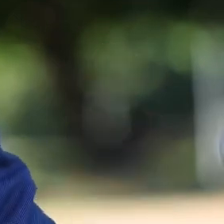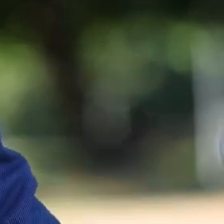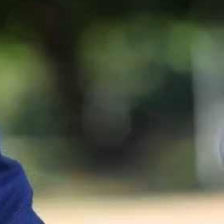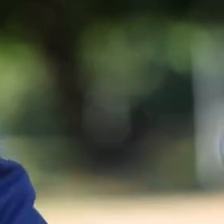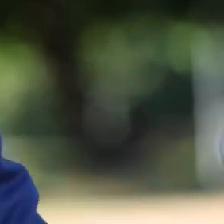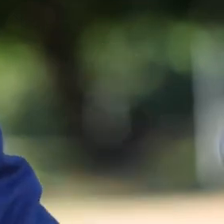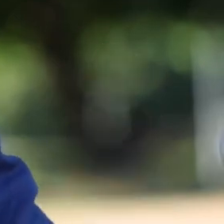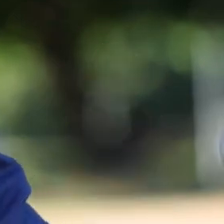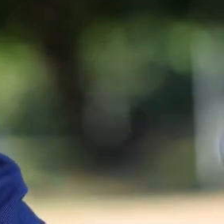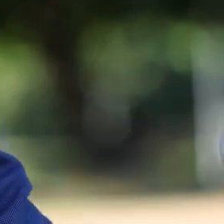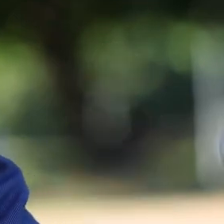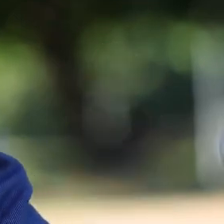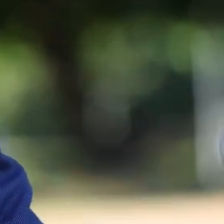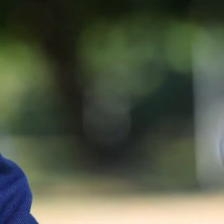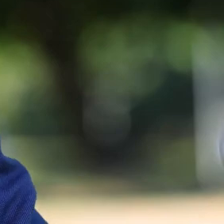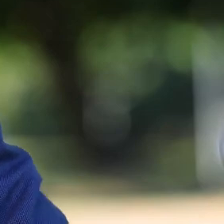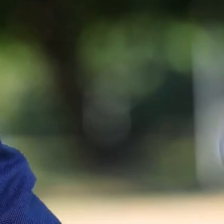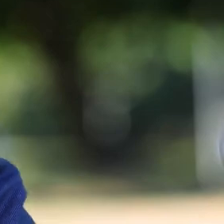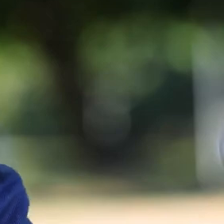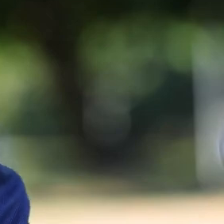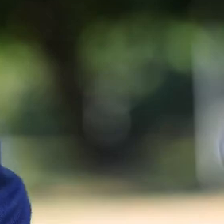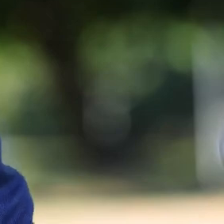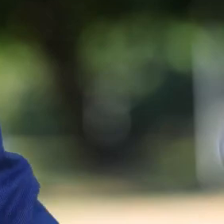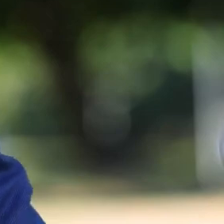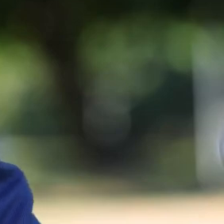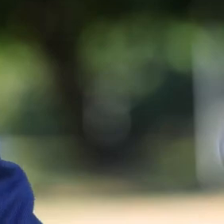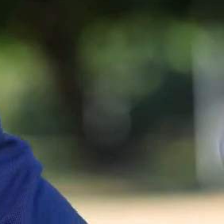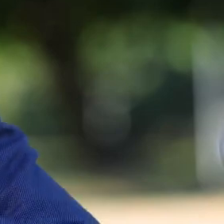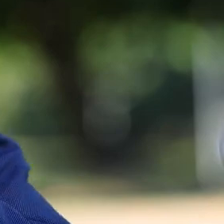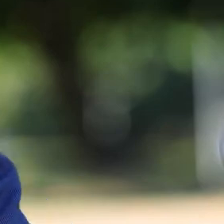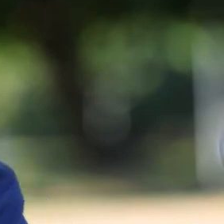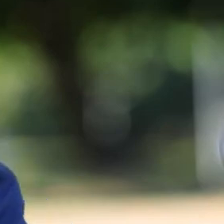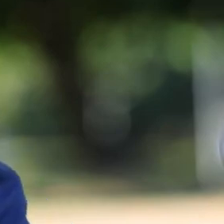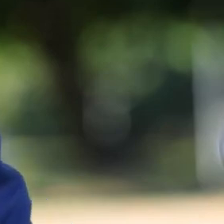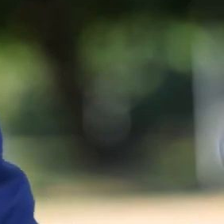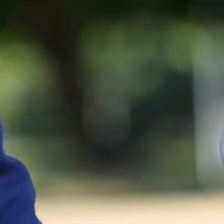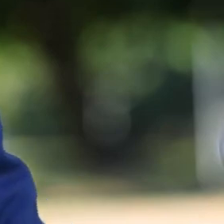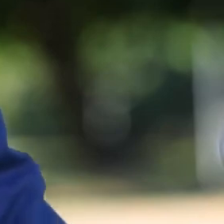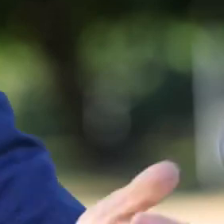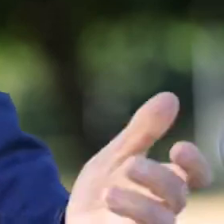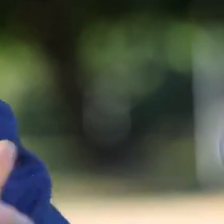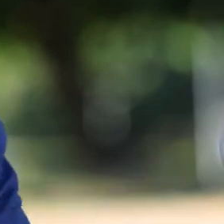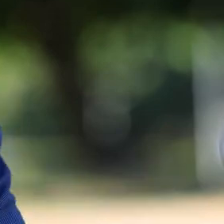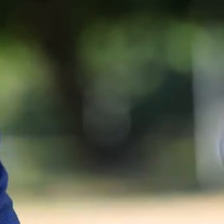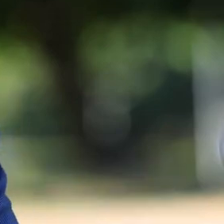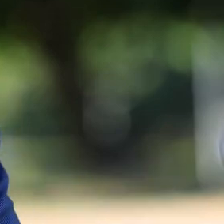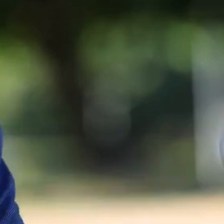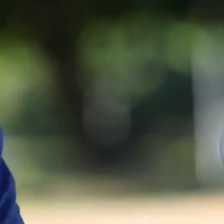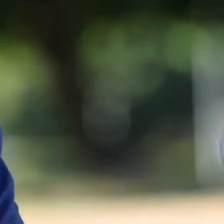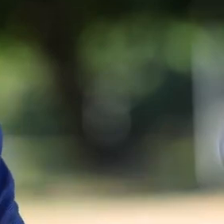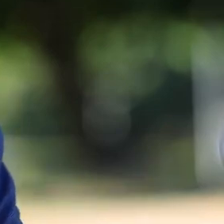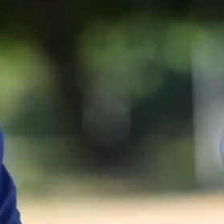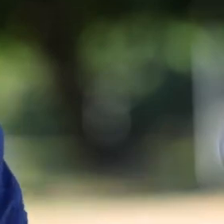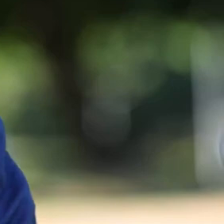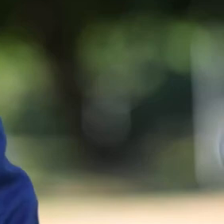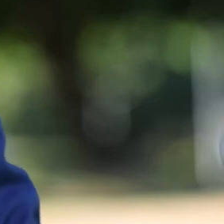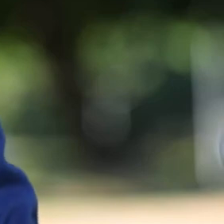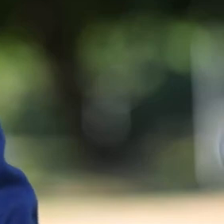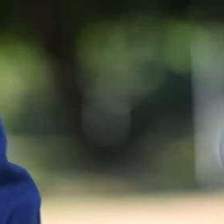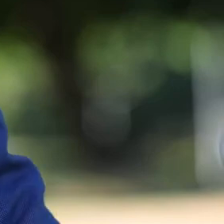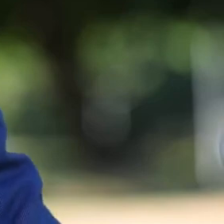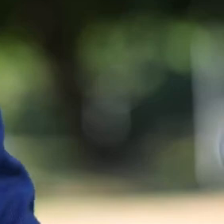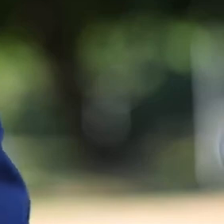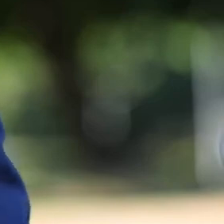mais salário significa mais consumo mais consumo significa Mais Emprego mais salário mais trabalho e assim esse país vai voltar a crescer